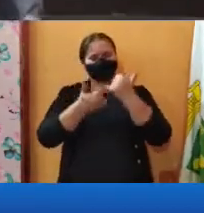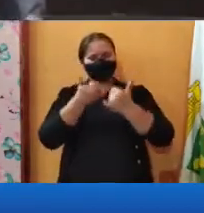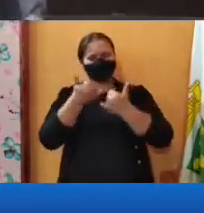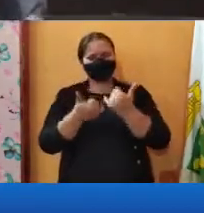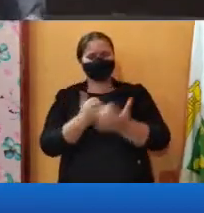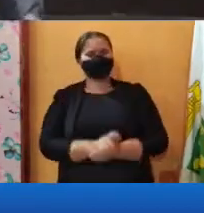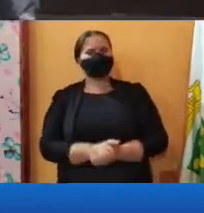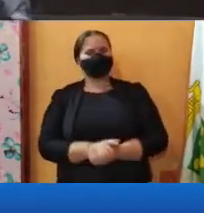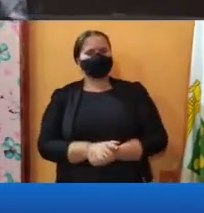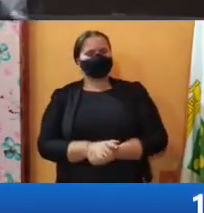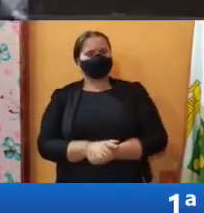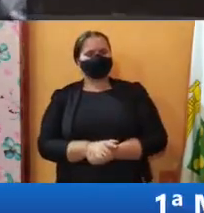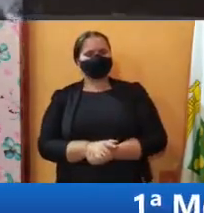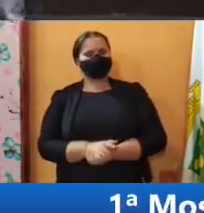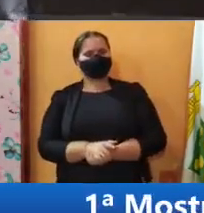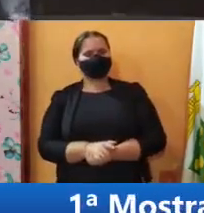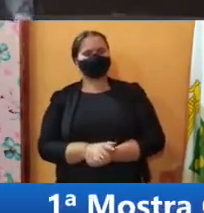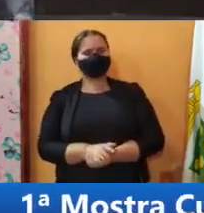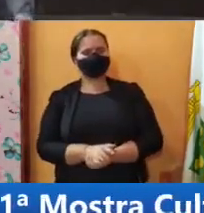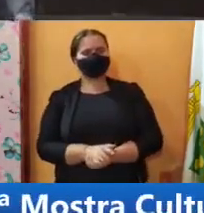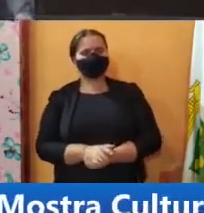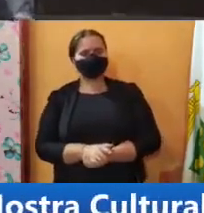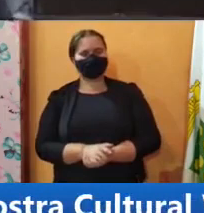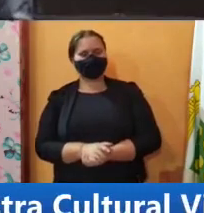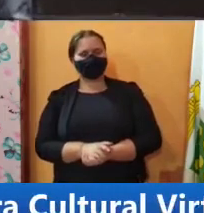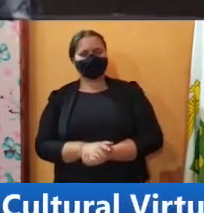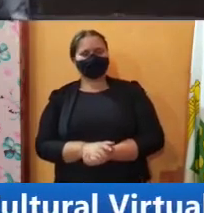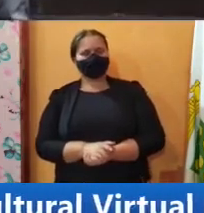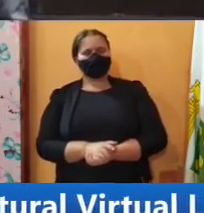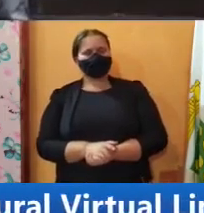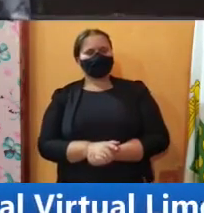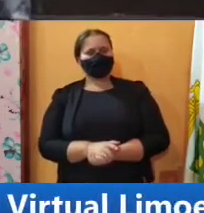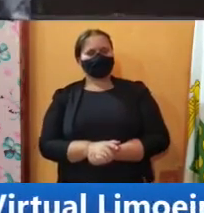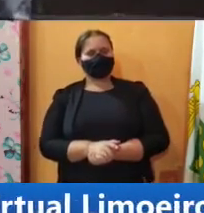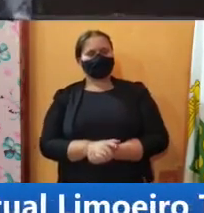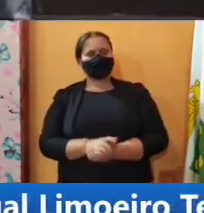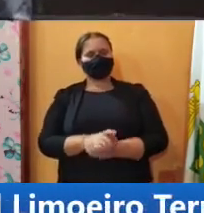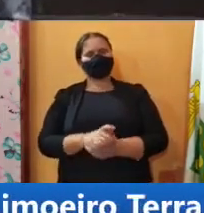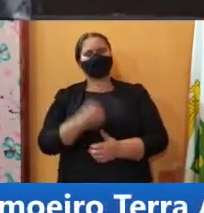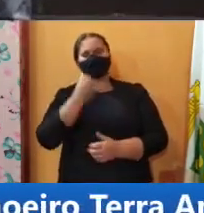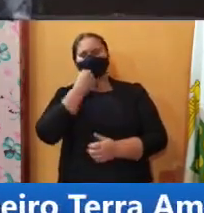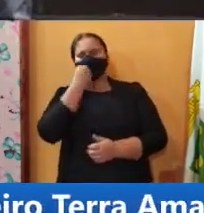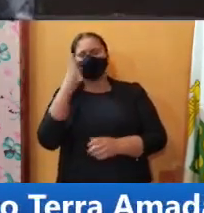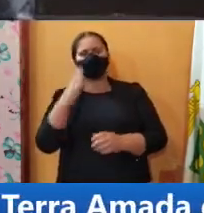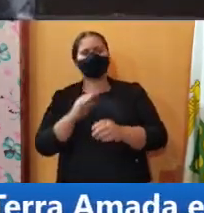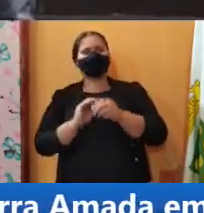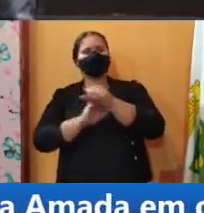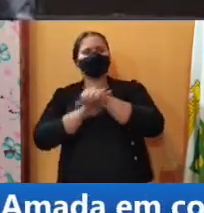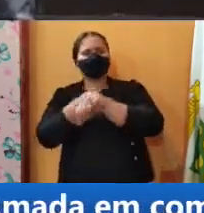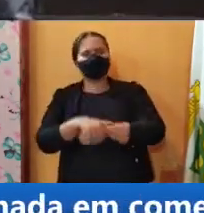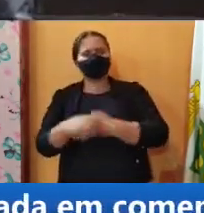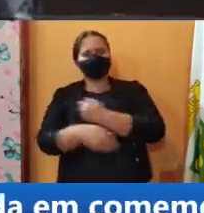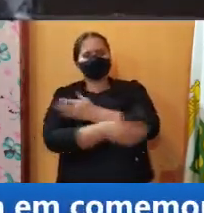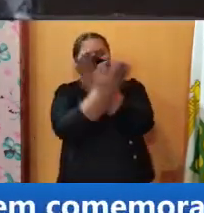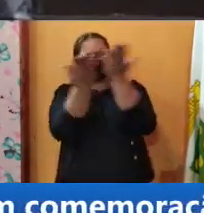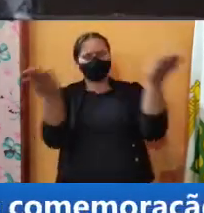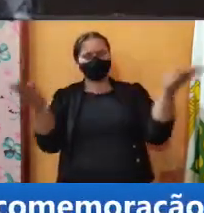Tem que acertar com o Júnior Salu, Salustiano. Boa noite, gente. Boa noite a todos os artistas, em especial,